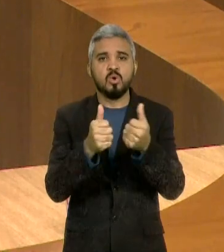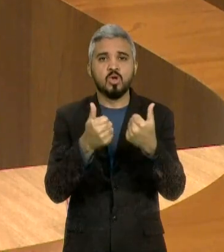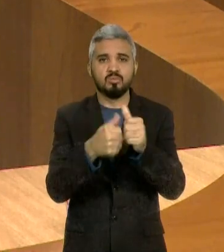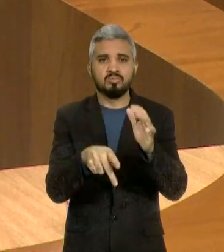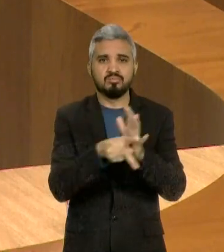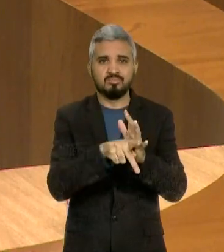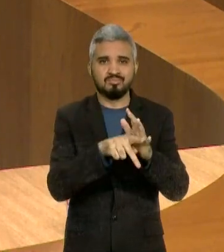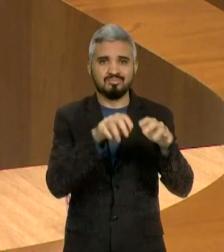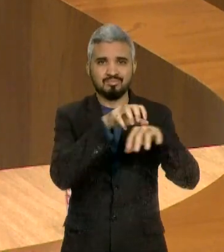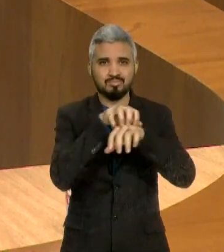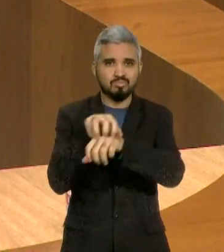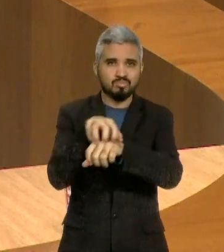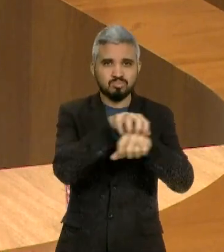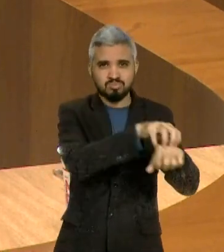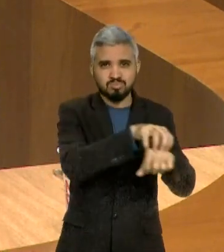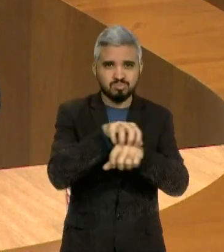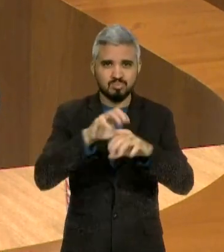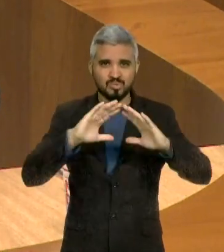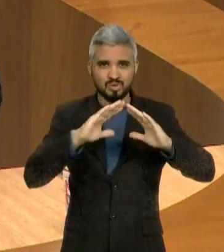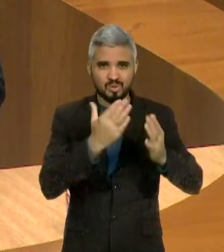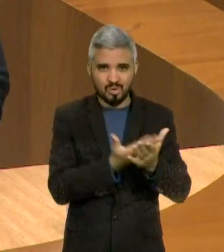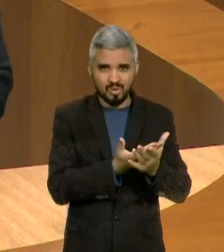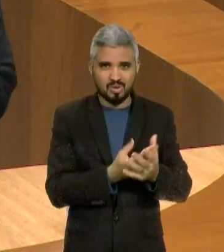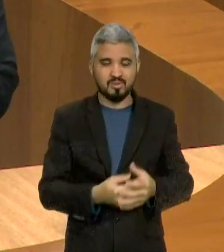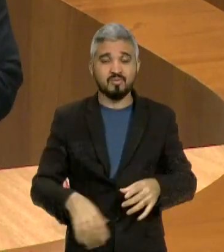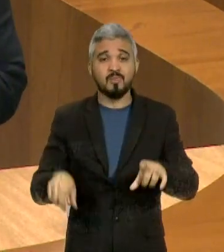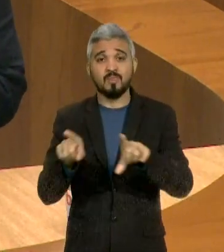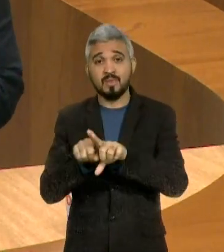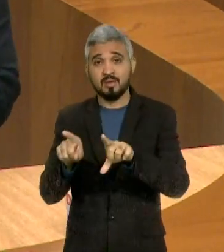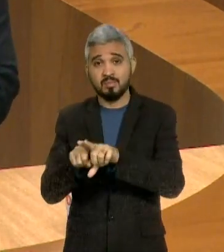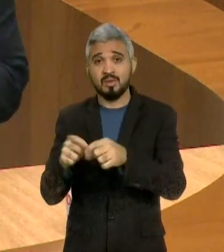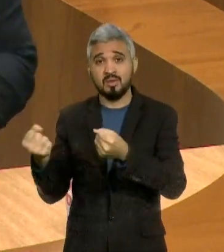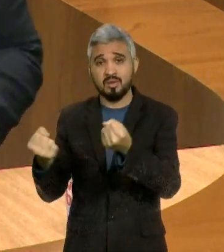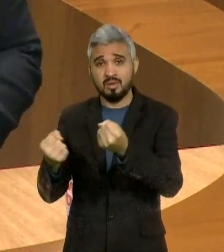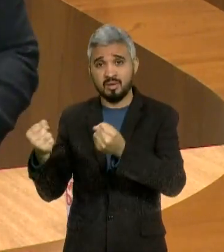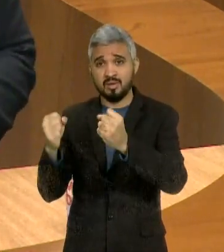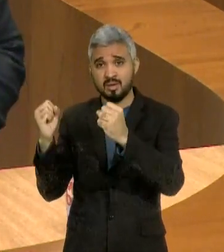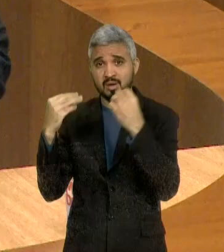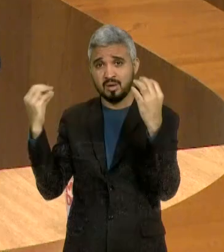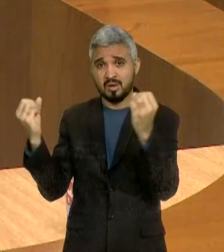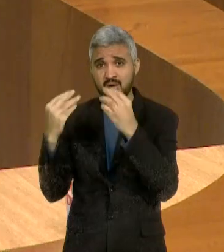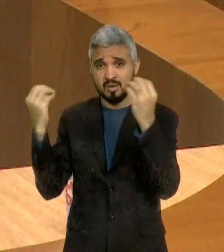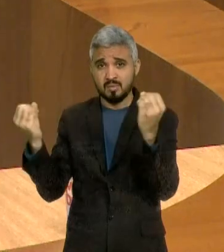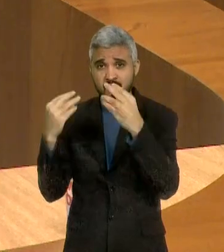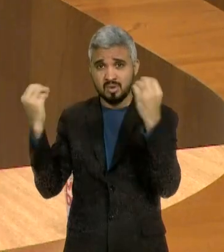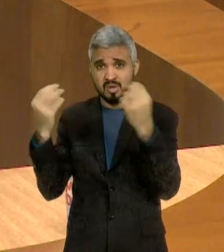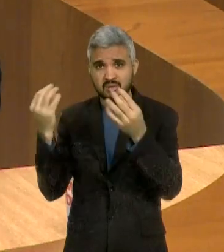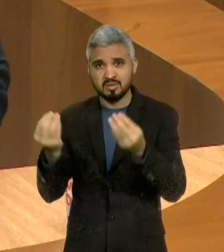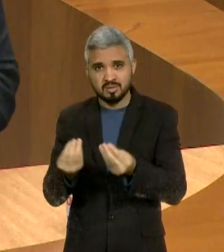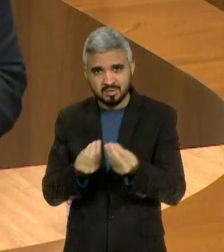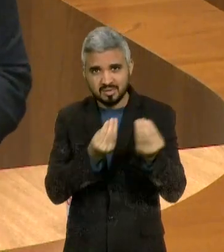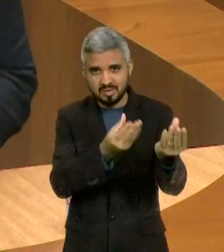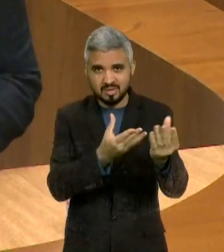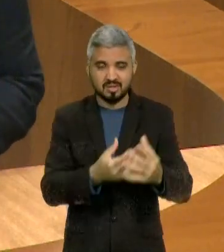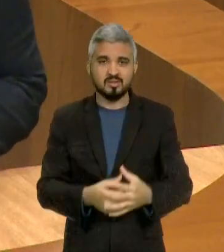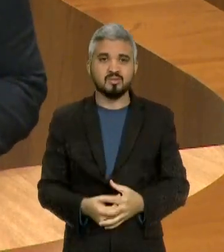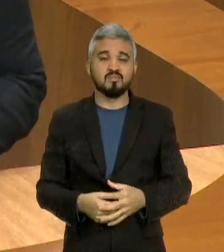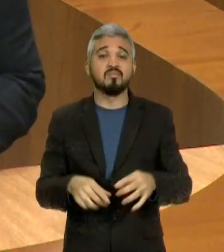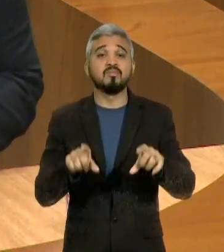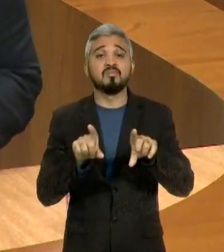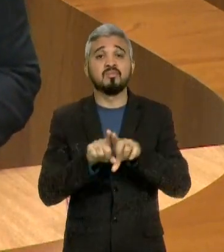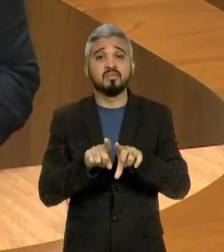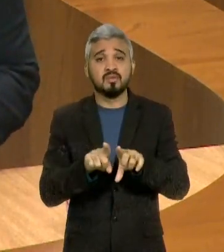hospital regional. Fora isso, nós também enviamos recursos para a questão na diminuição